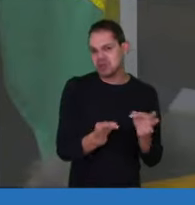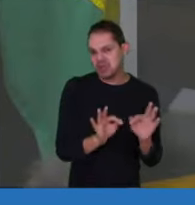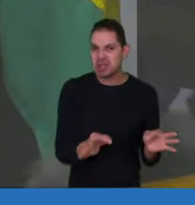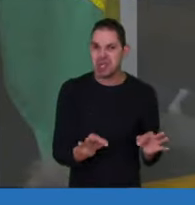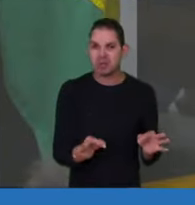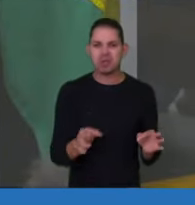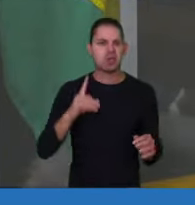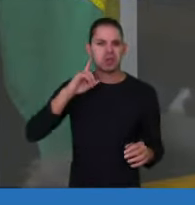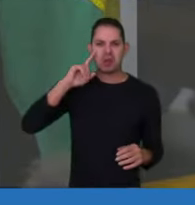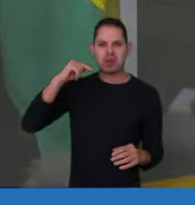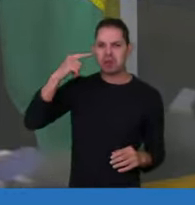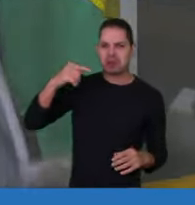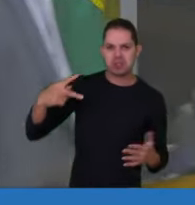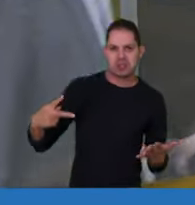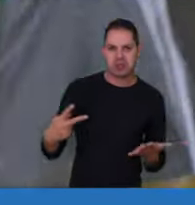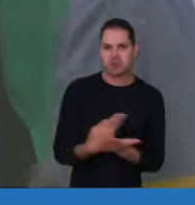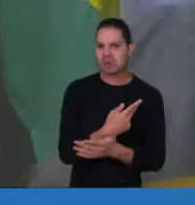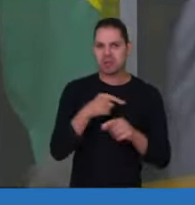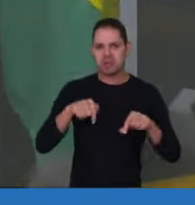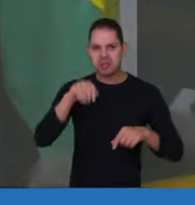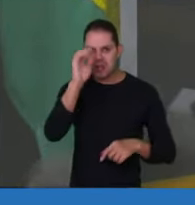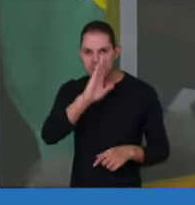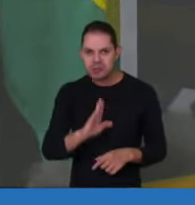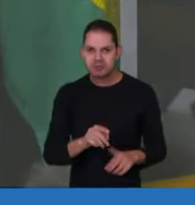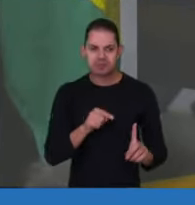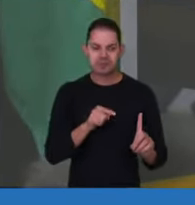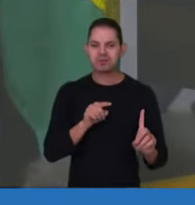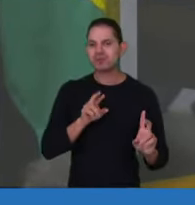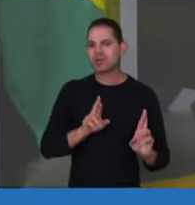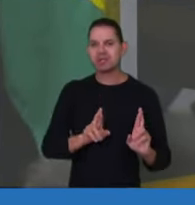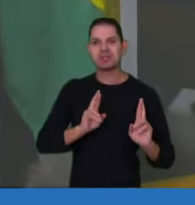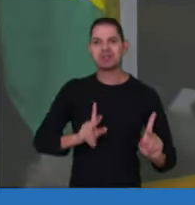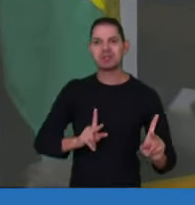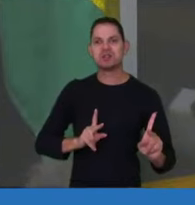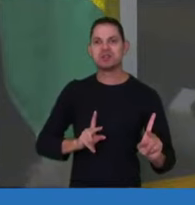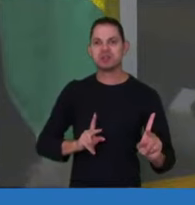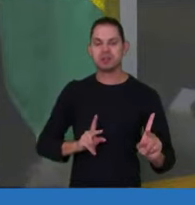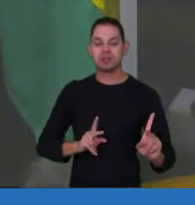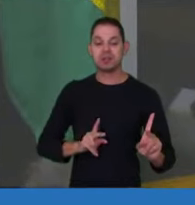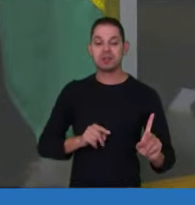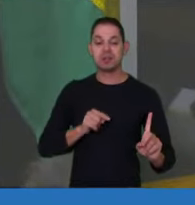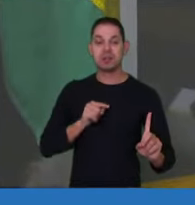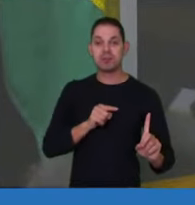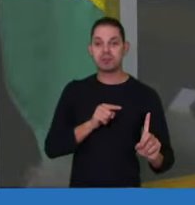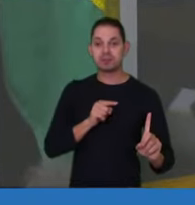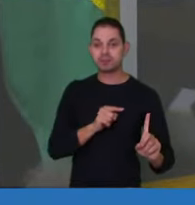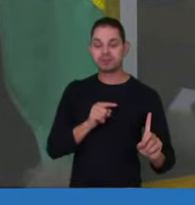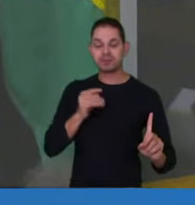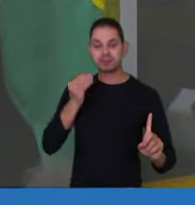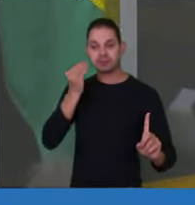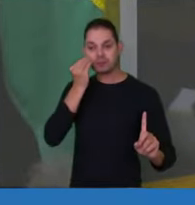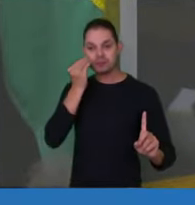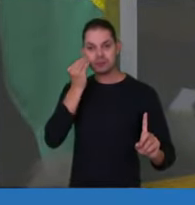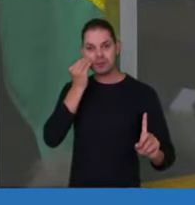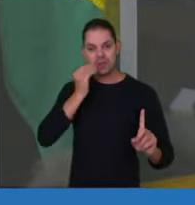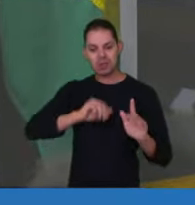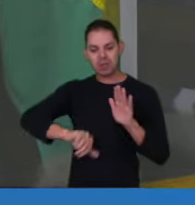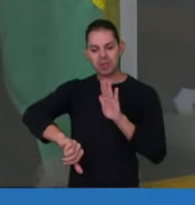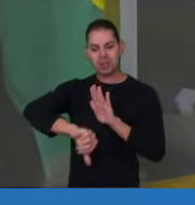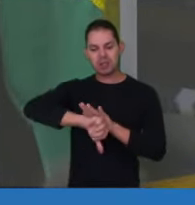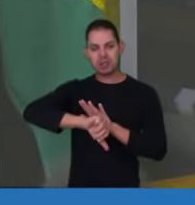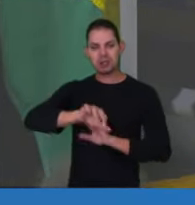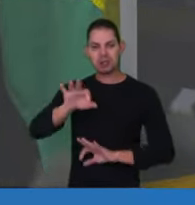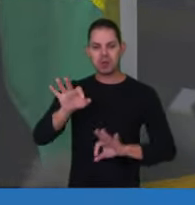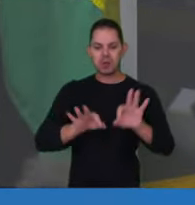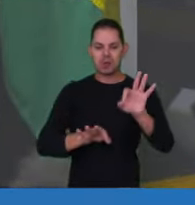cotidianamente nesse país. A morte de Marielle foi uma tentativa do crime organizado, que